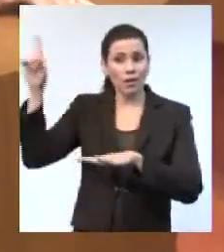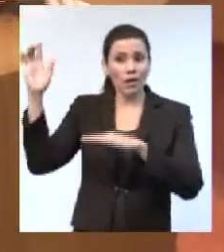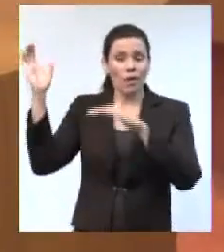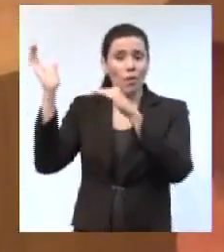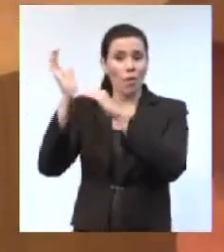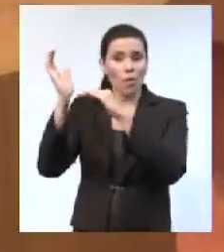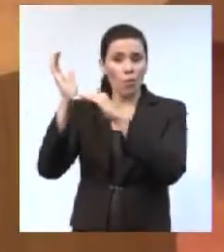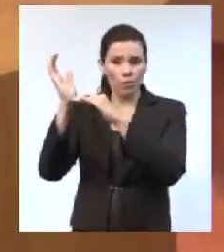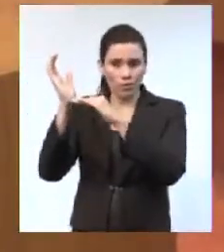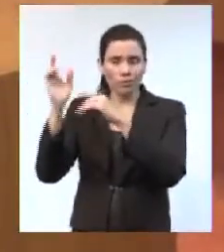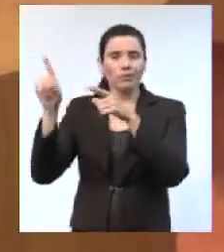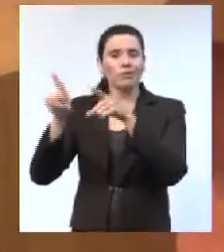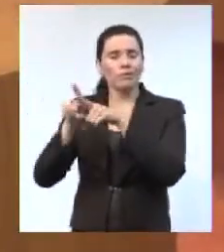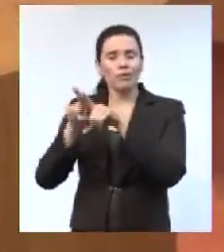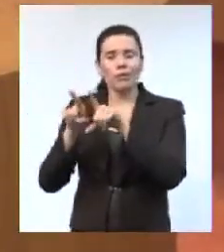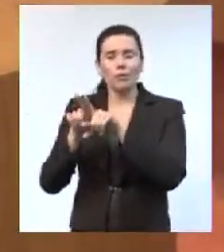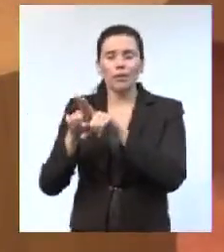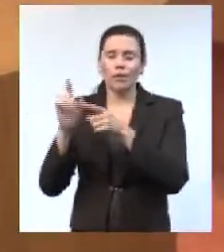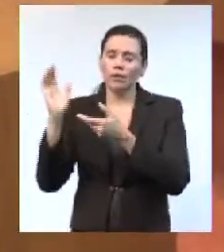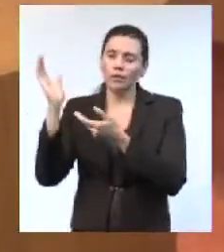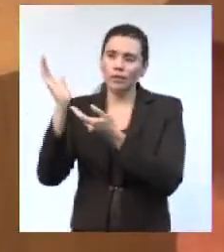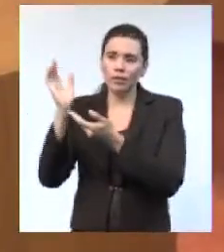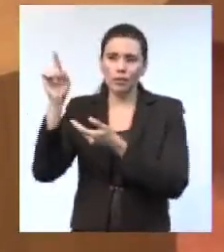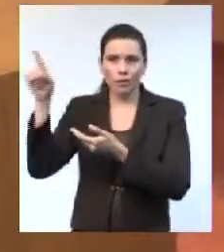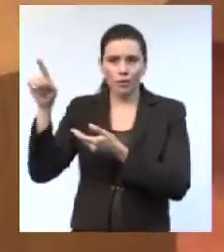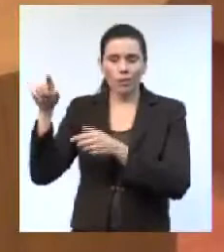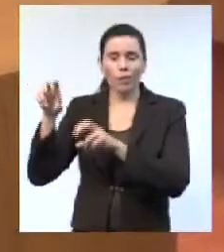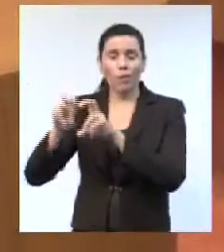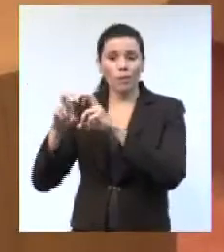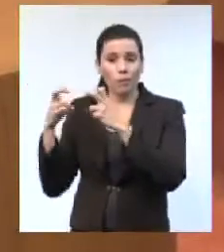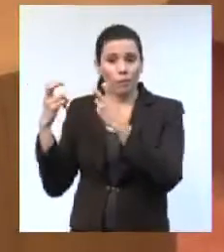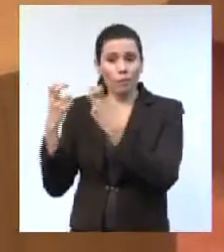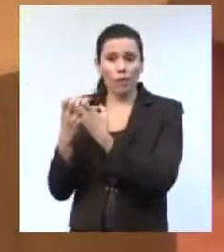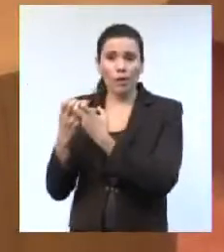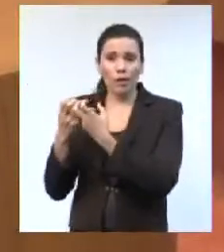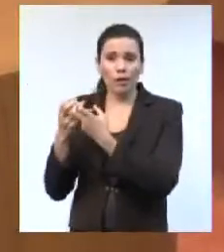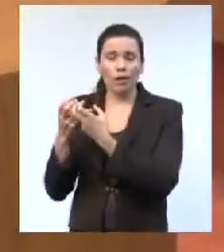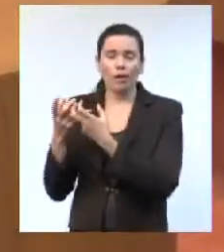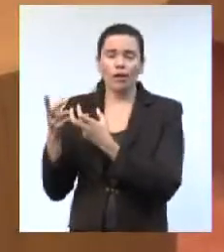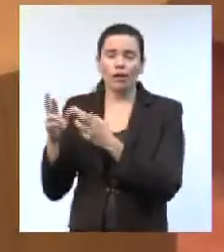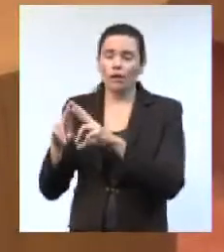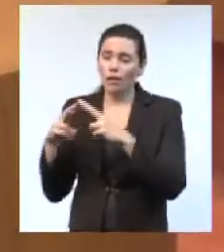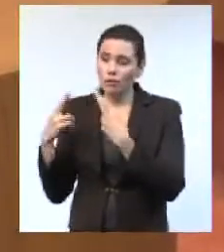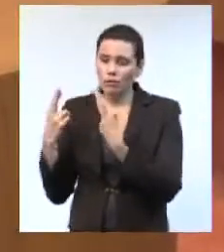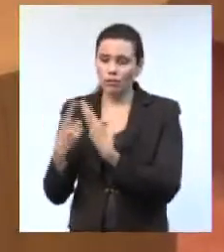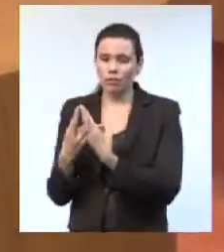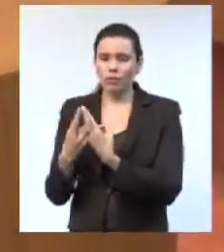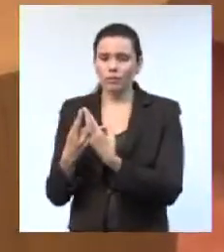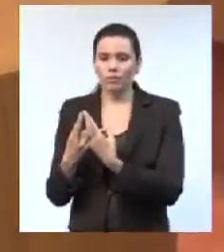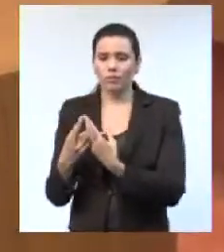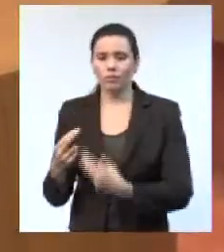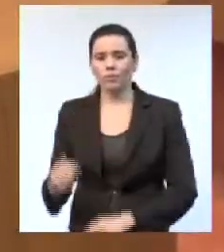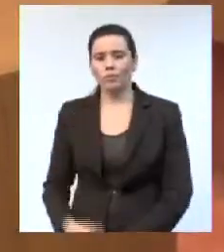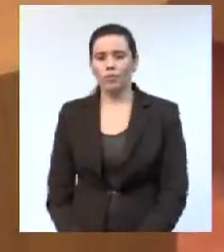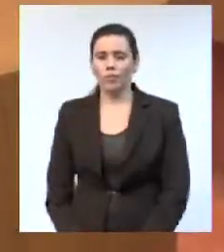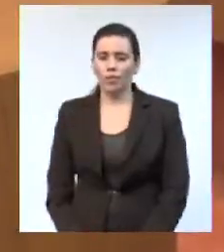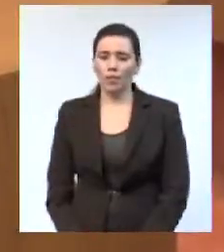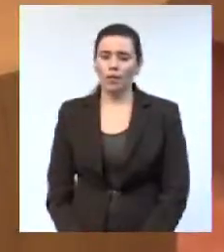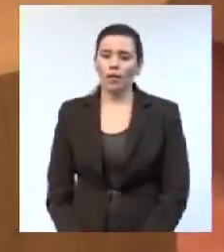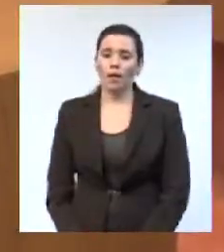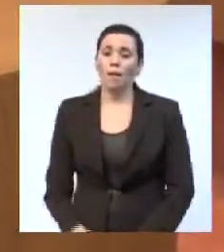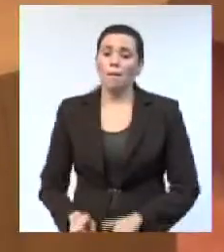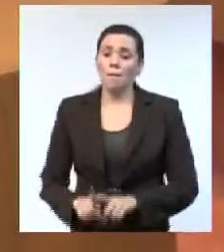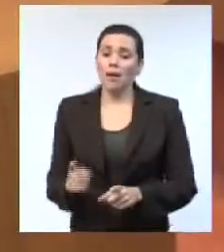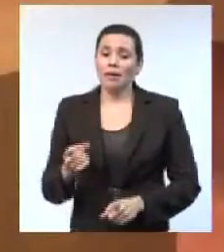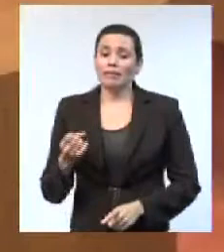Se o deputado Adriano Sarney acha que o Congresso Nacional apoiará, num prazo de 24